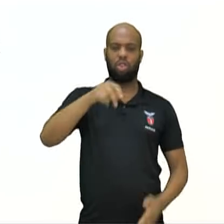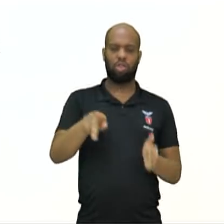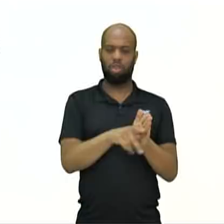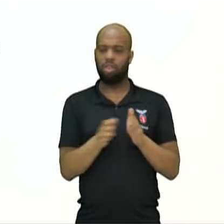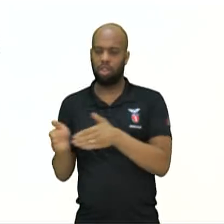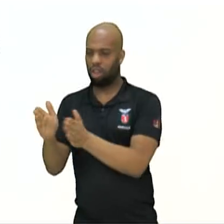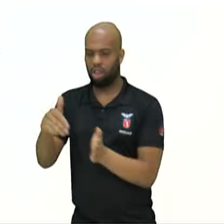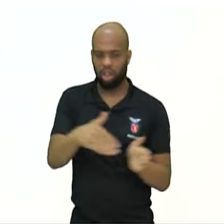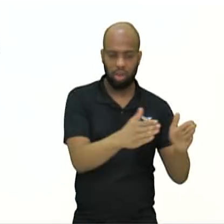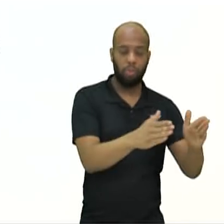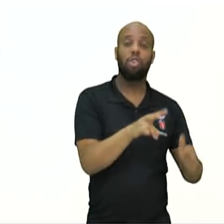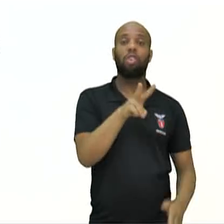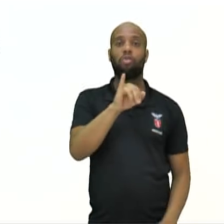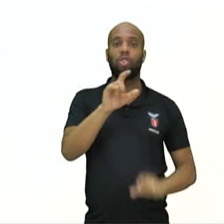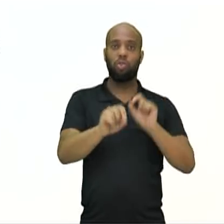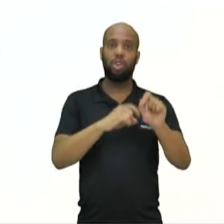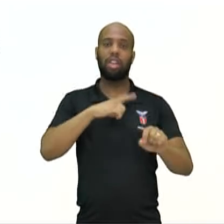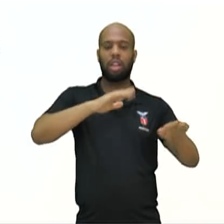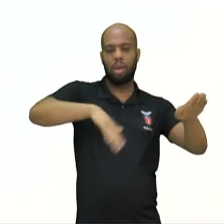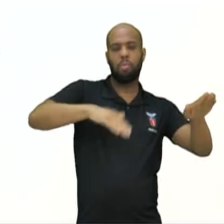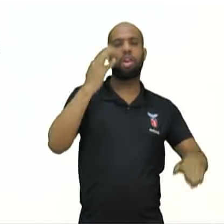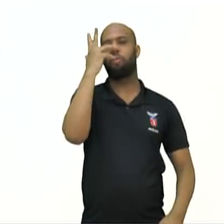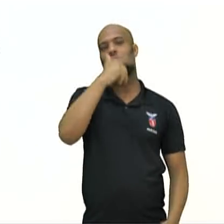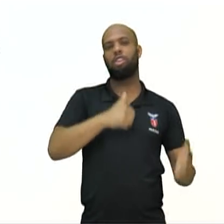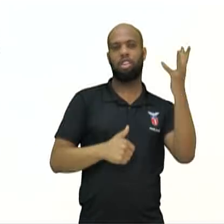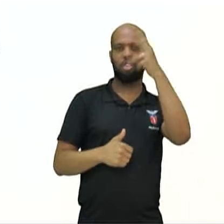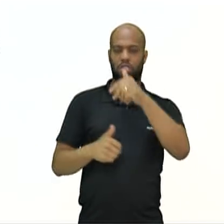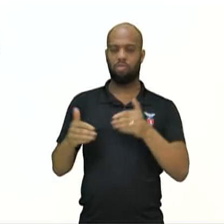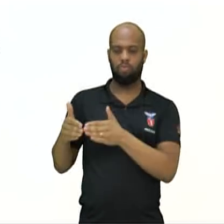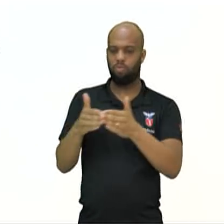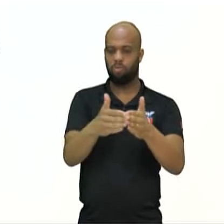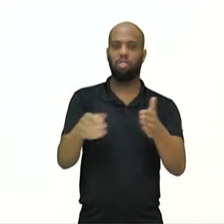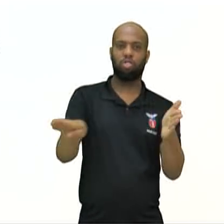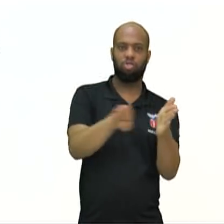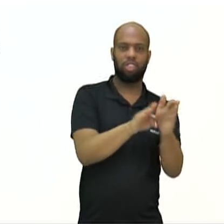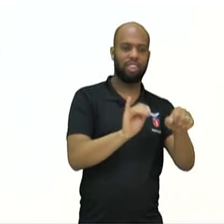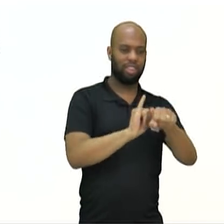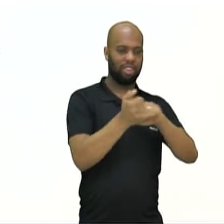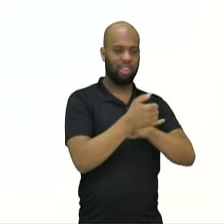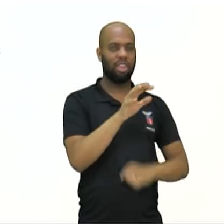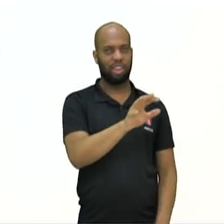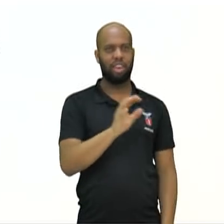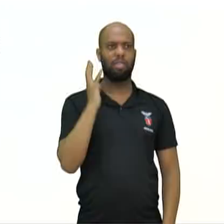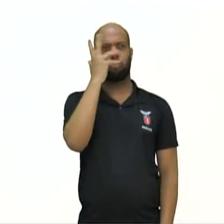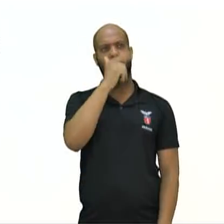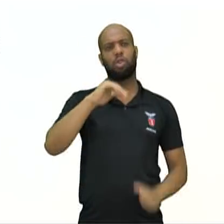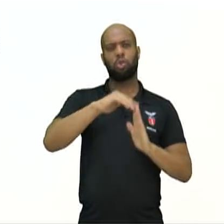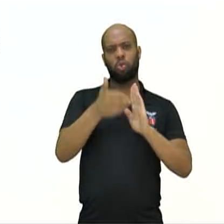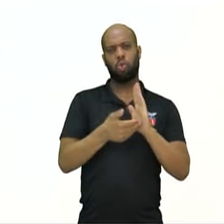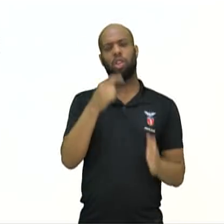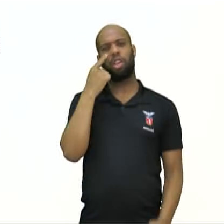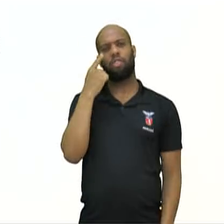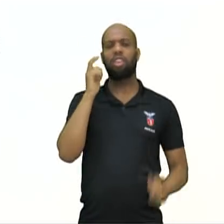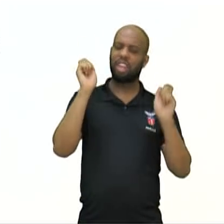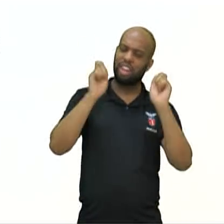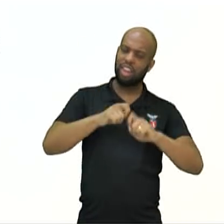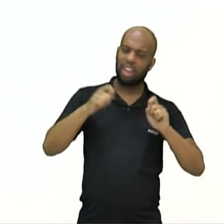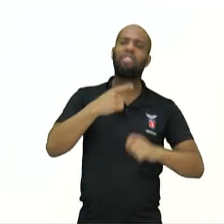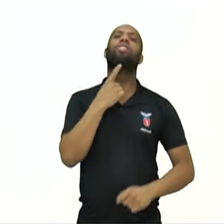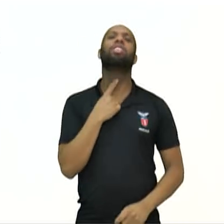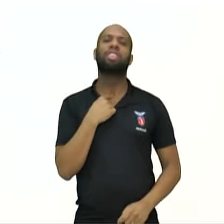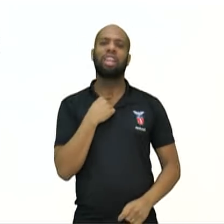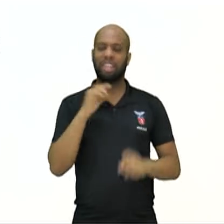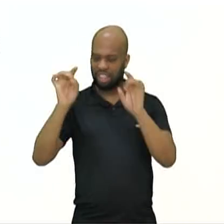trajeto. Passa-se por praias lindas, né? Então é belíssimo tudo que você visualiza. Dá vontade de sair